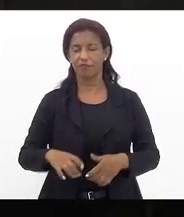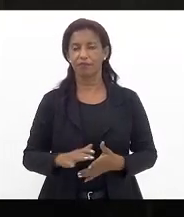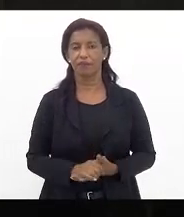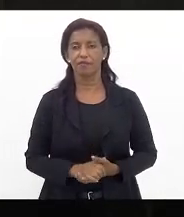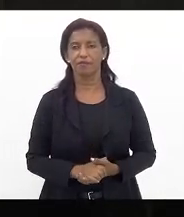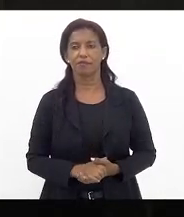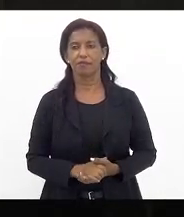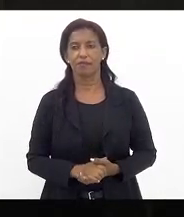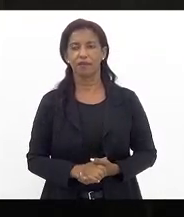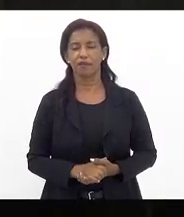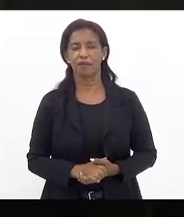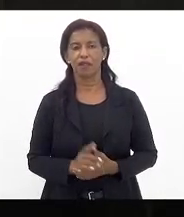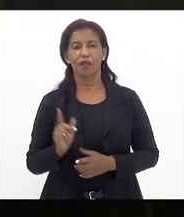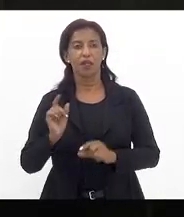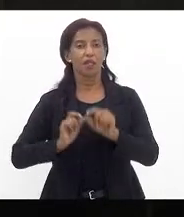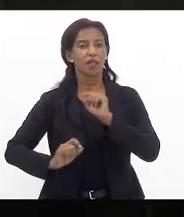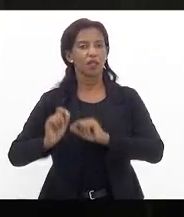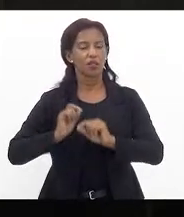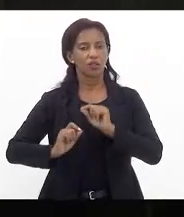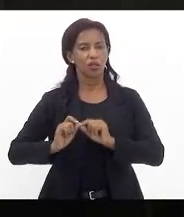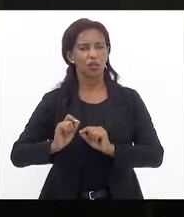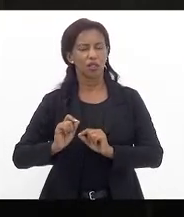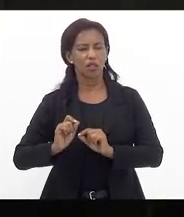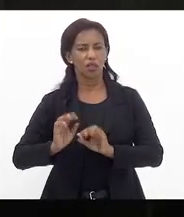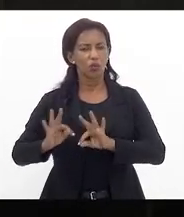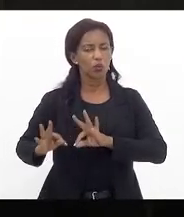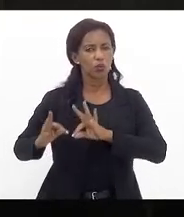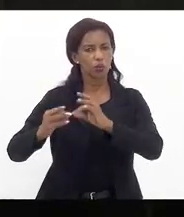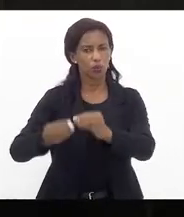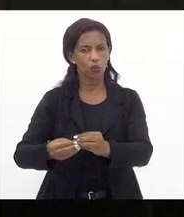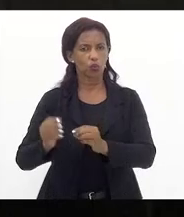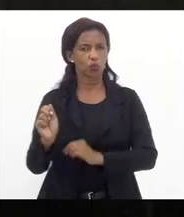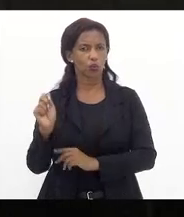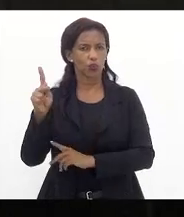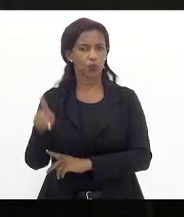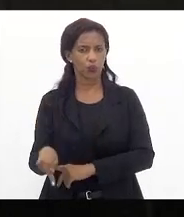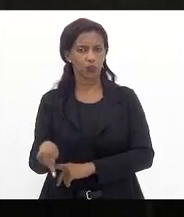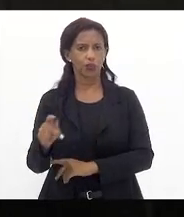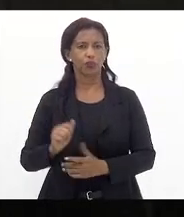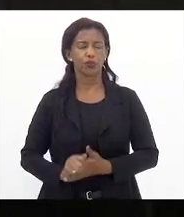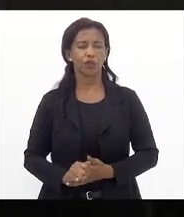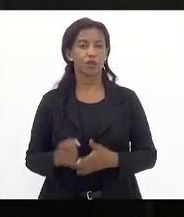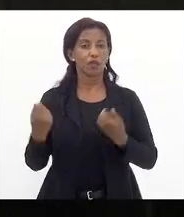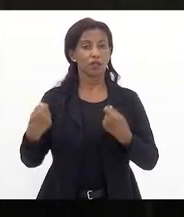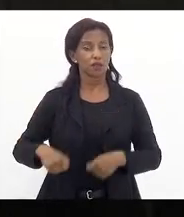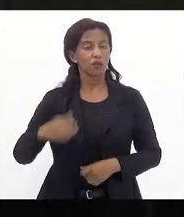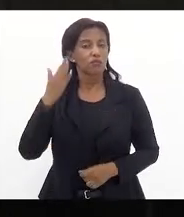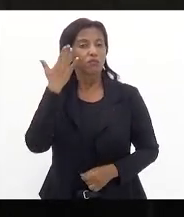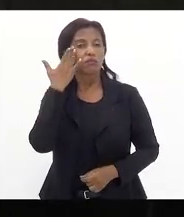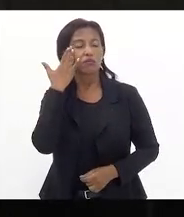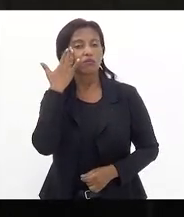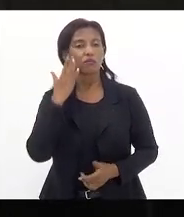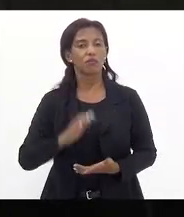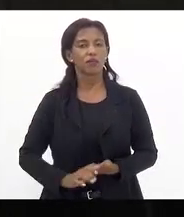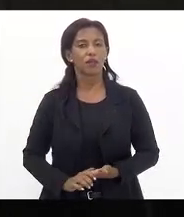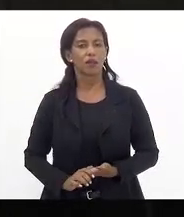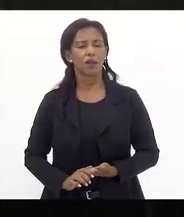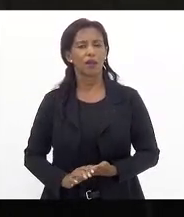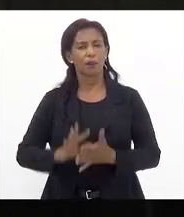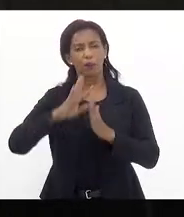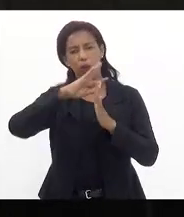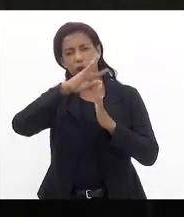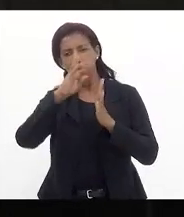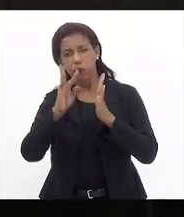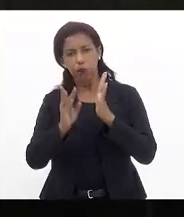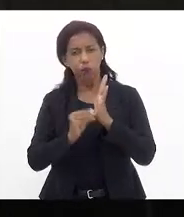né, de que os proventos da aposentadoria sejam entendidos pela